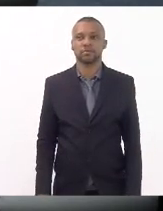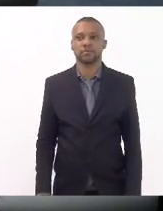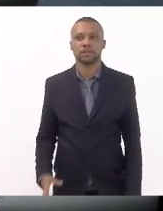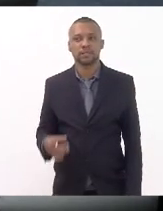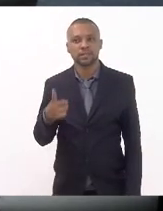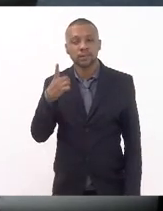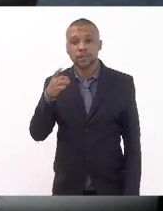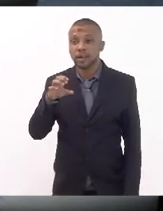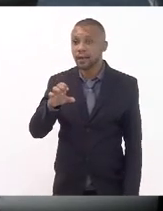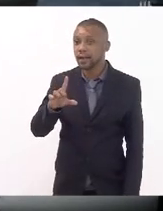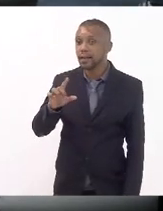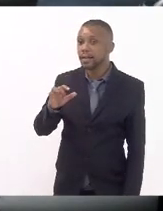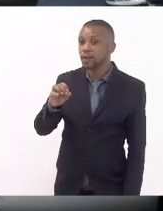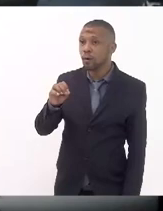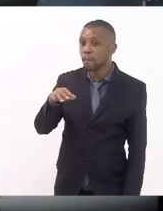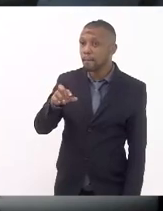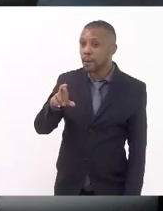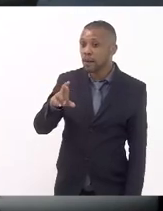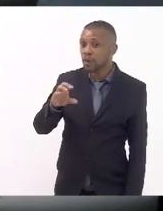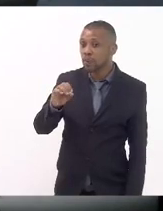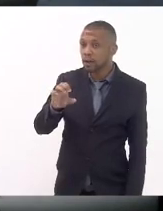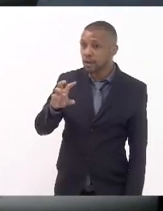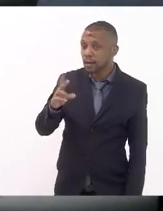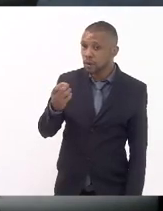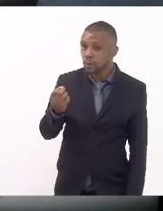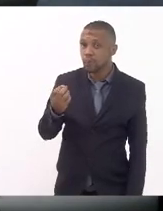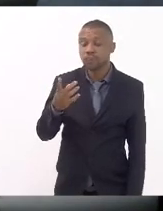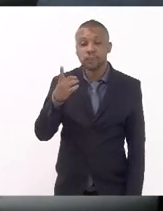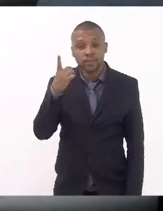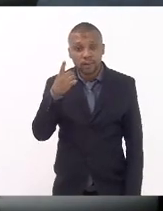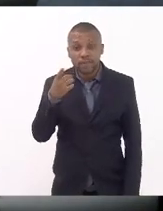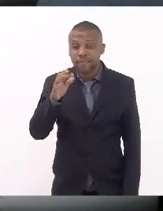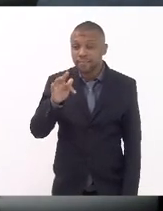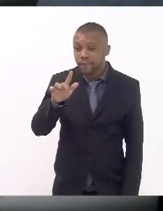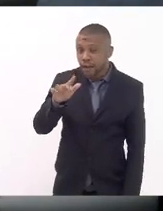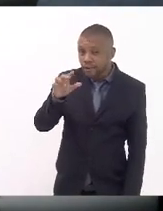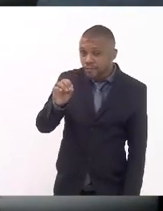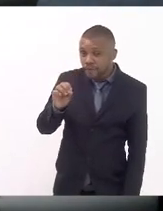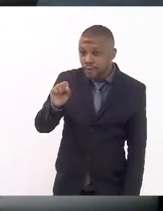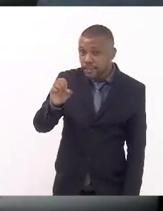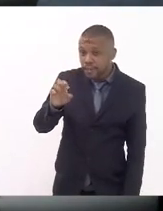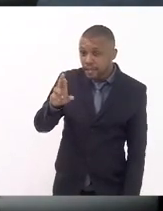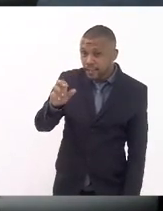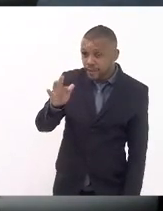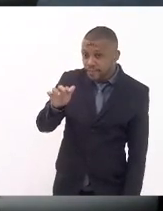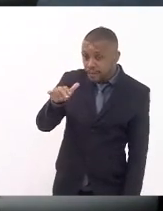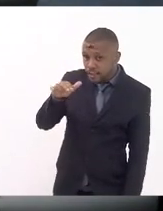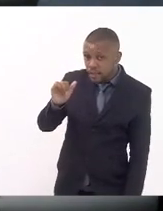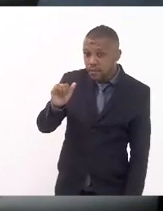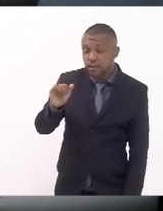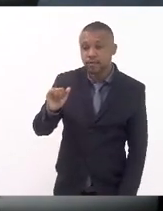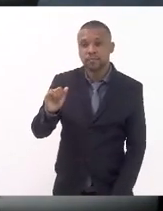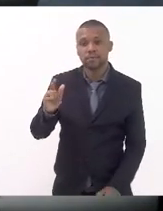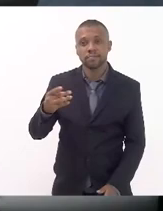Deputado Eliomar Coelho. Deputada Renata Souza. Flávio Serafini presente. Flávio Serafini.